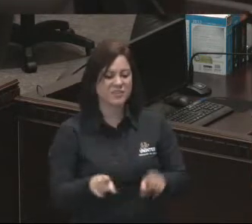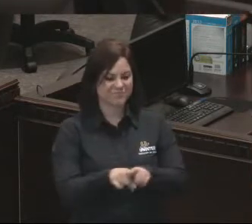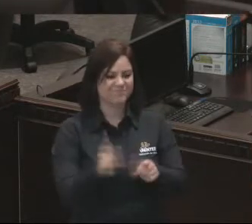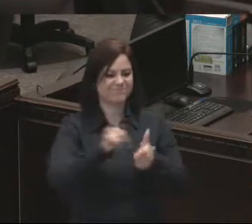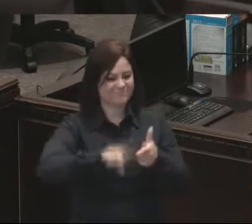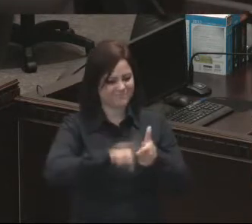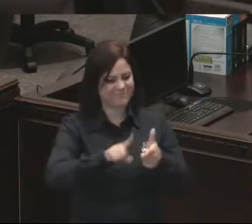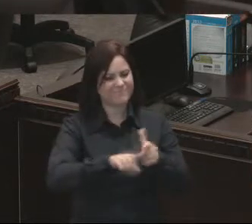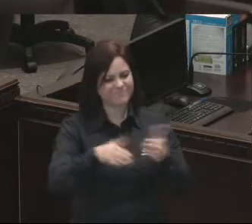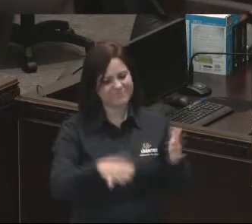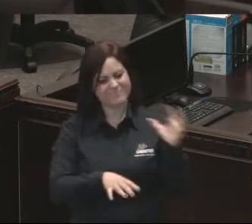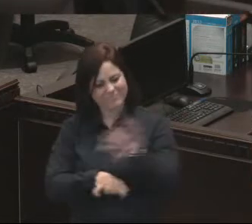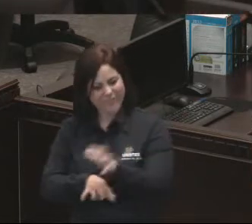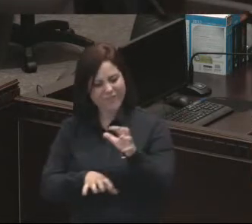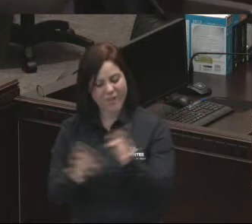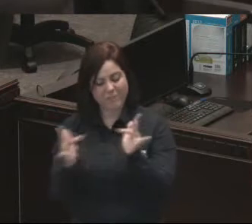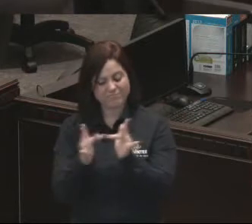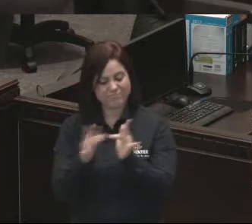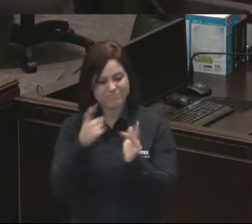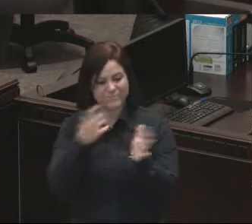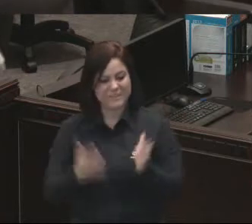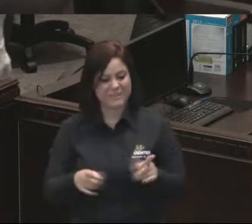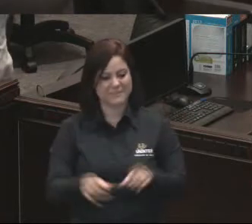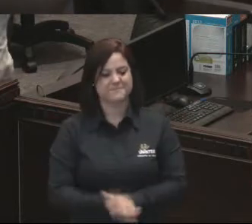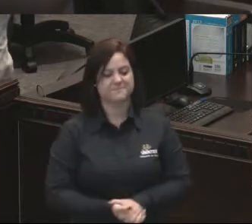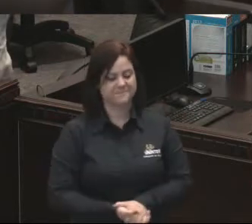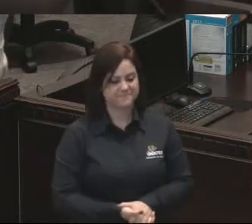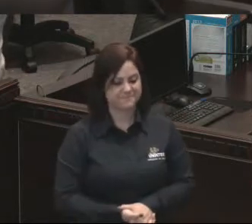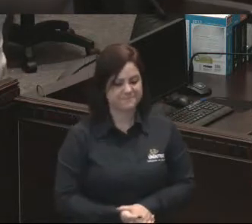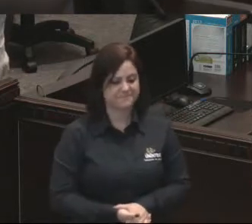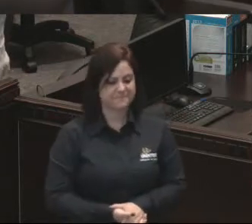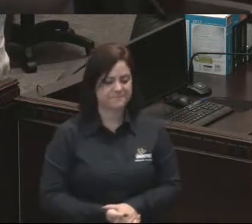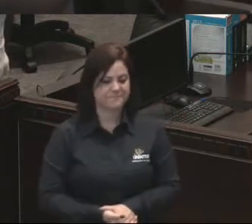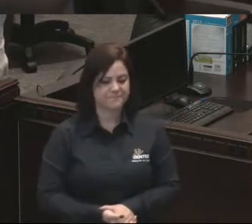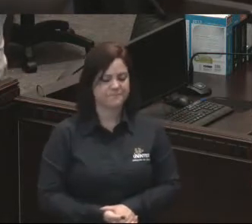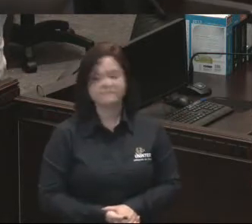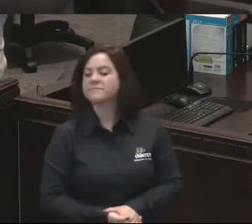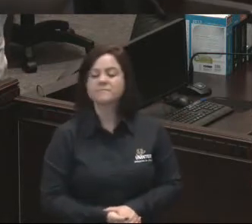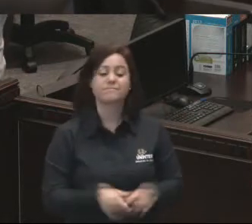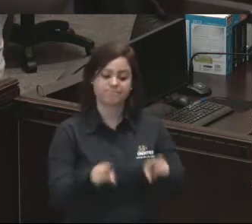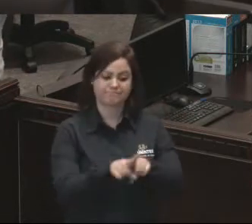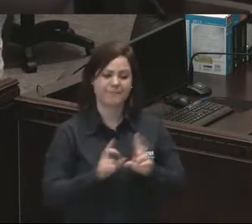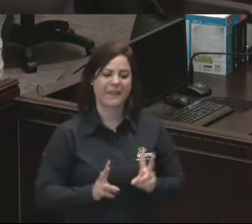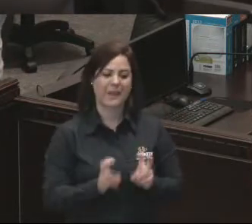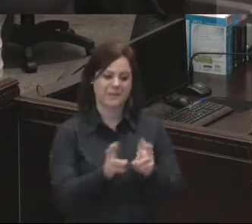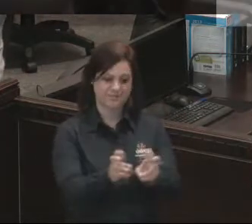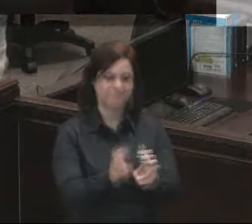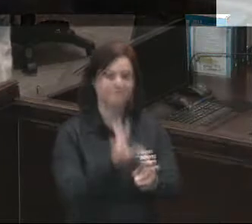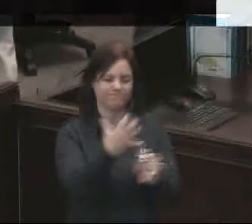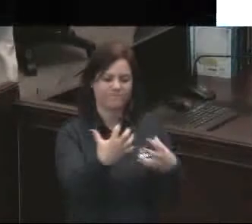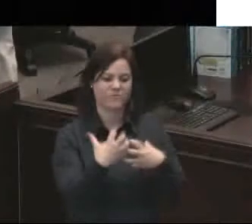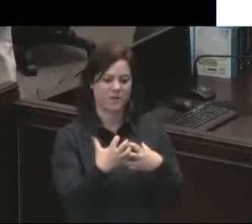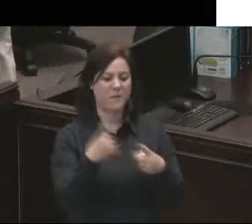quando esse produto entra em contato no corpo hídrico. Então, lá também causou, ele é um cancerígeno, principalmente porque ele